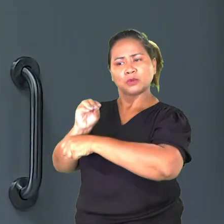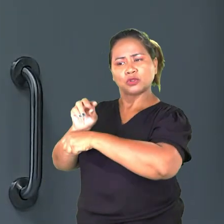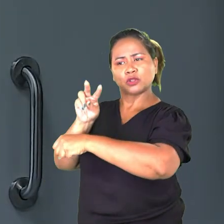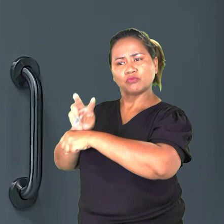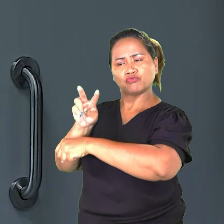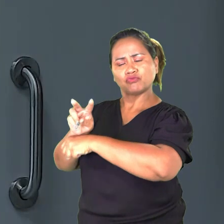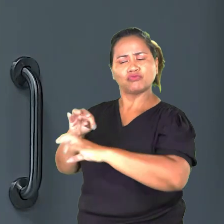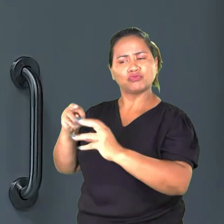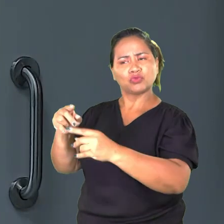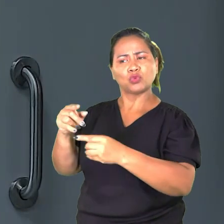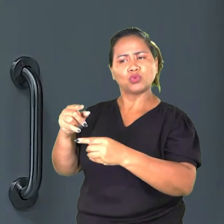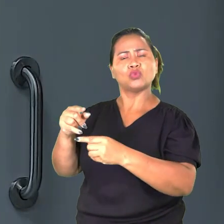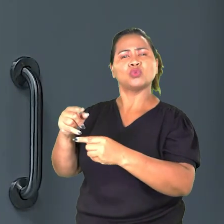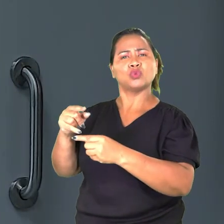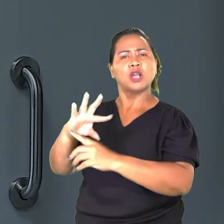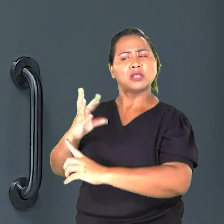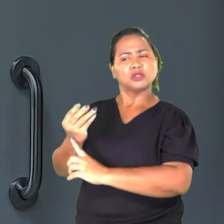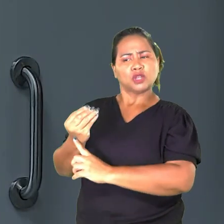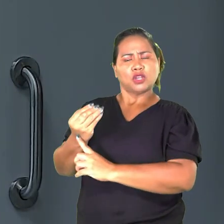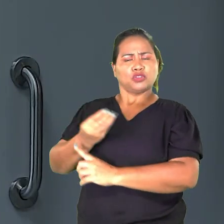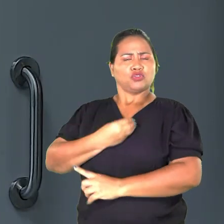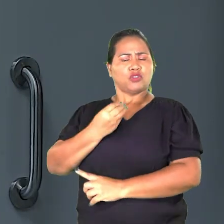sua obra, de sua vida artística.